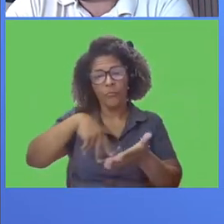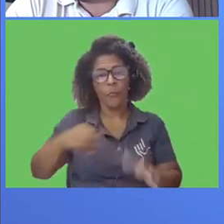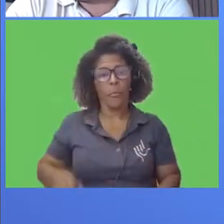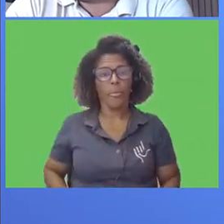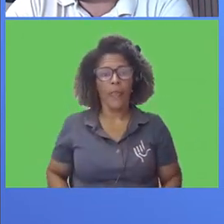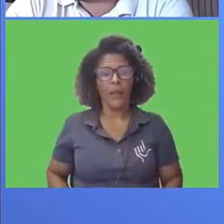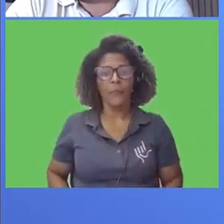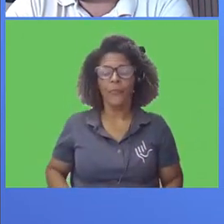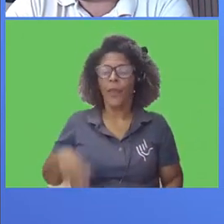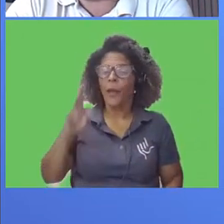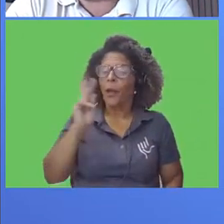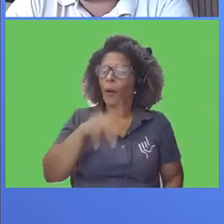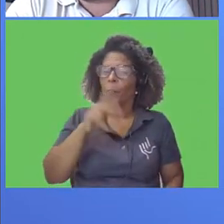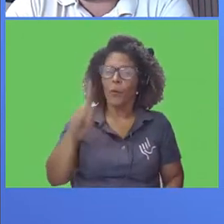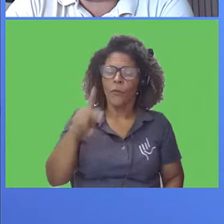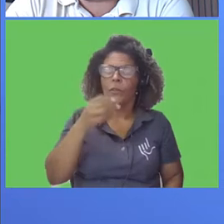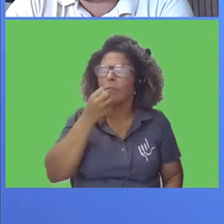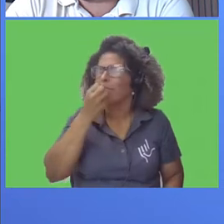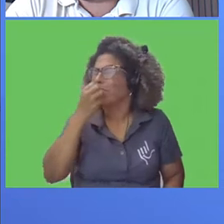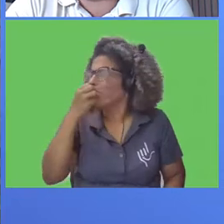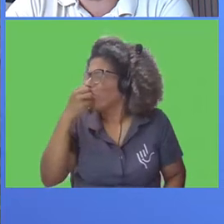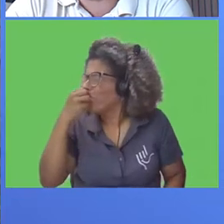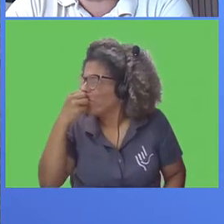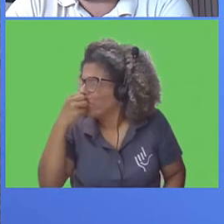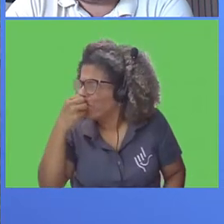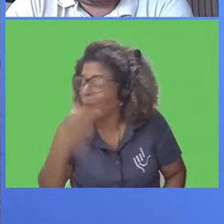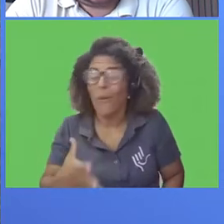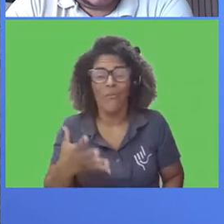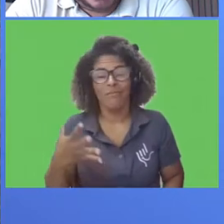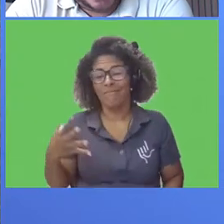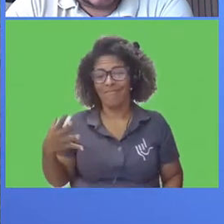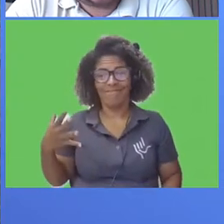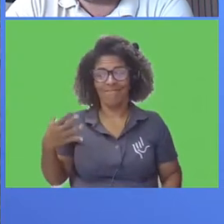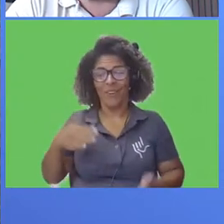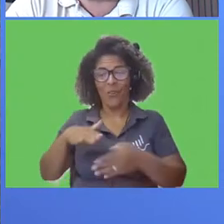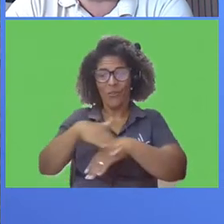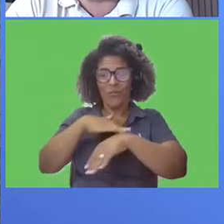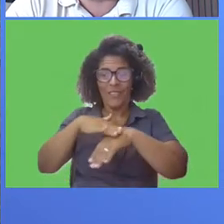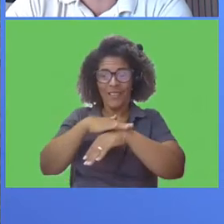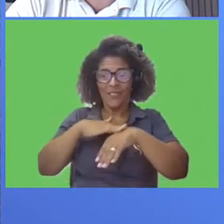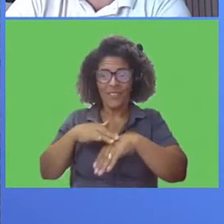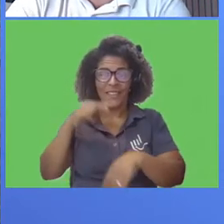que fortuna é dialogar com você, com o Wanderson aqui,